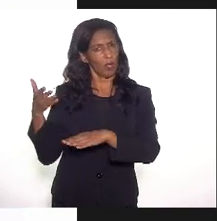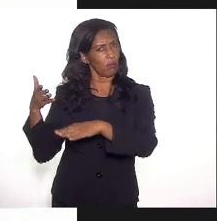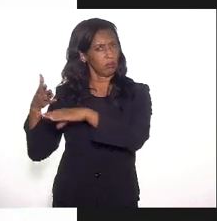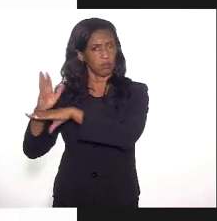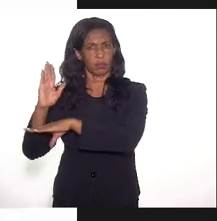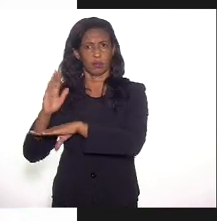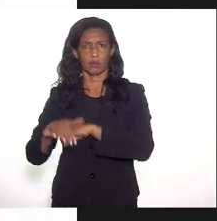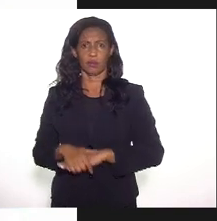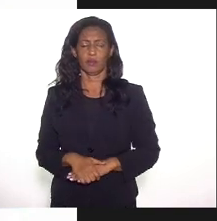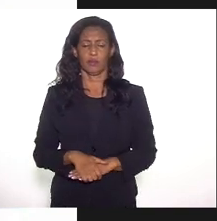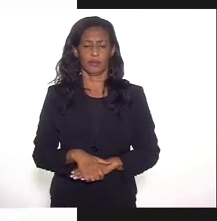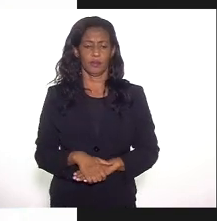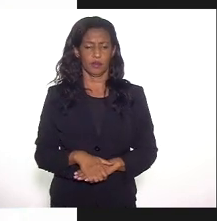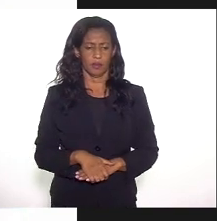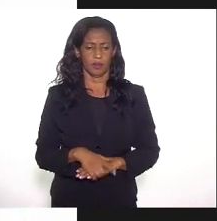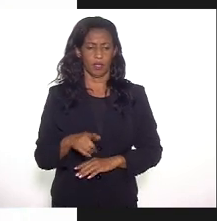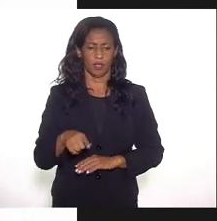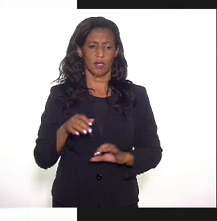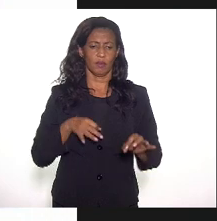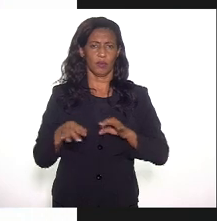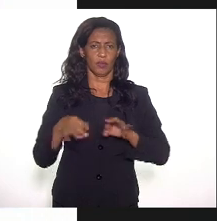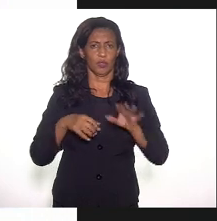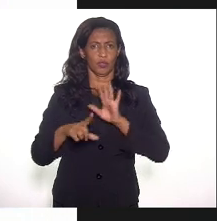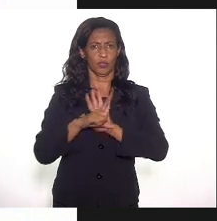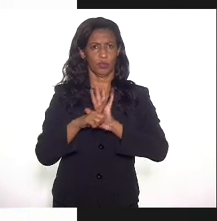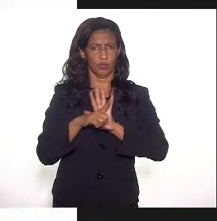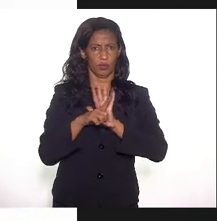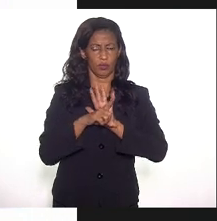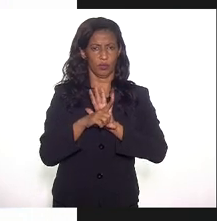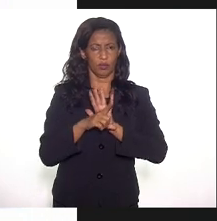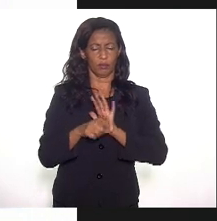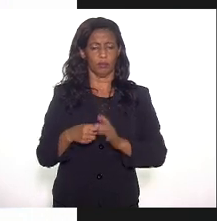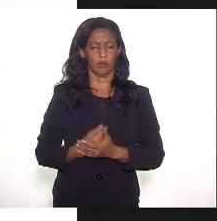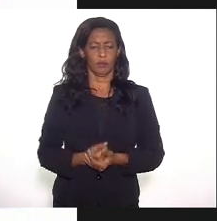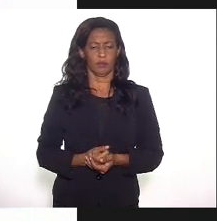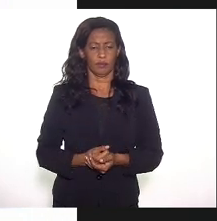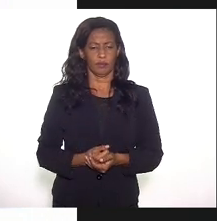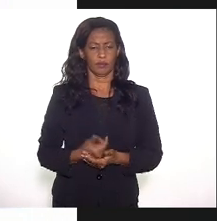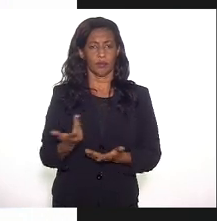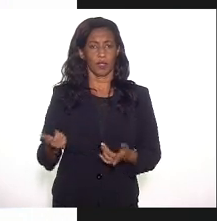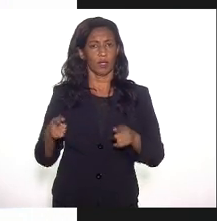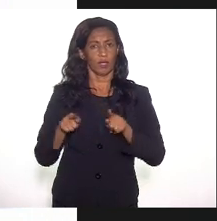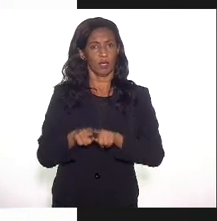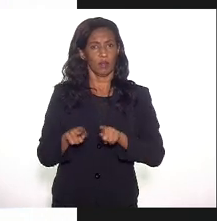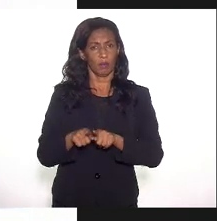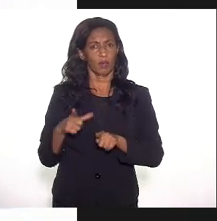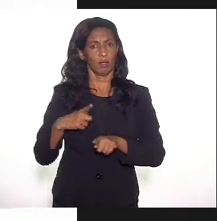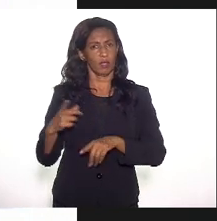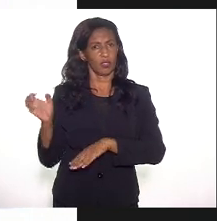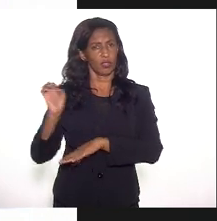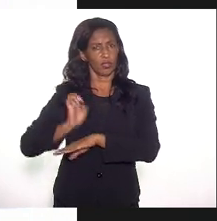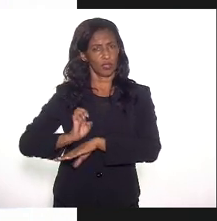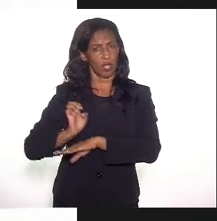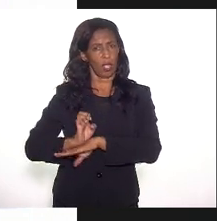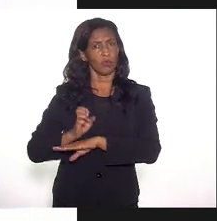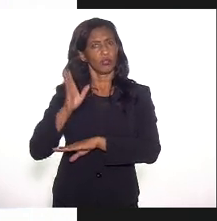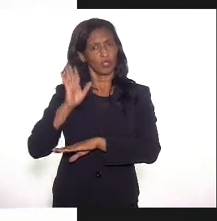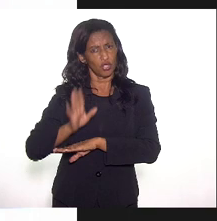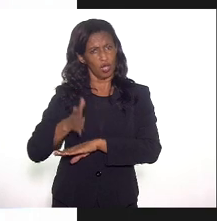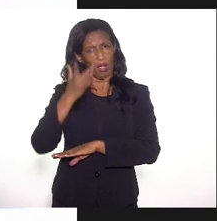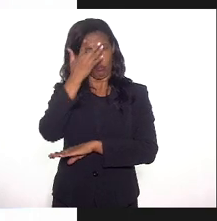aprovaram esse projeto de lei, projeto autorizativo, inclusive tem estados que já